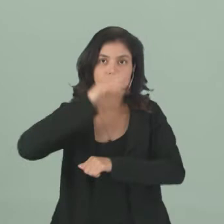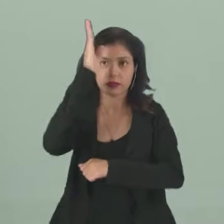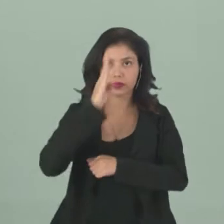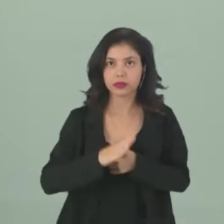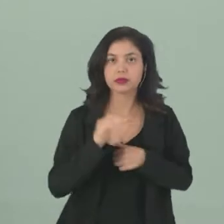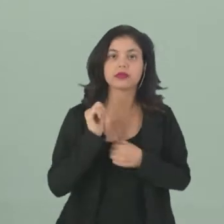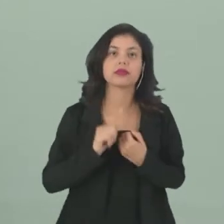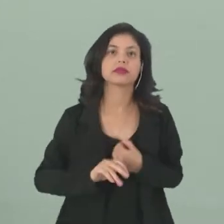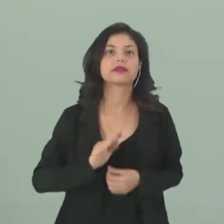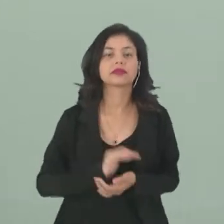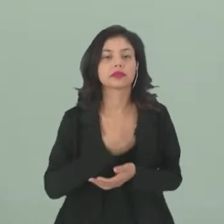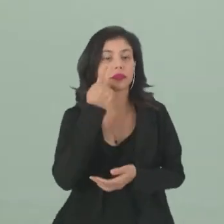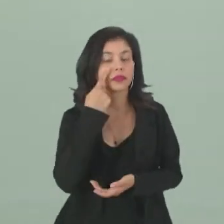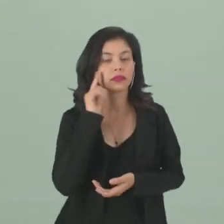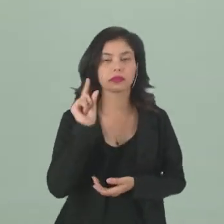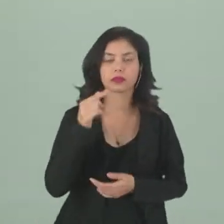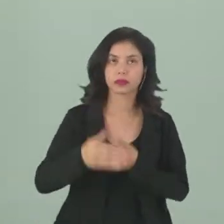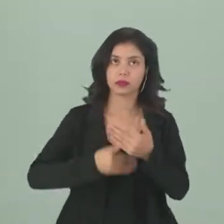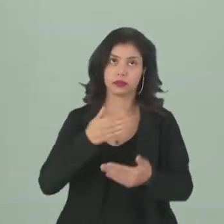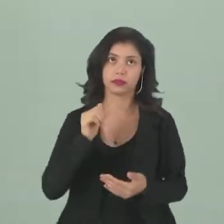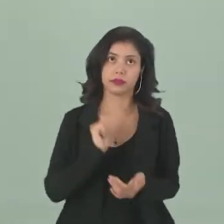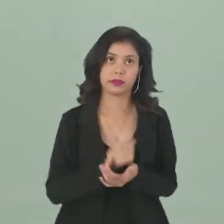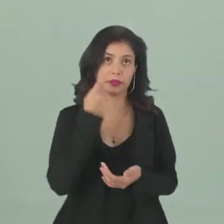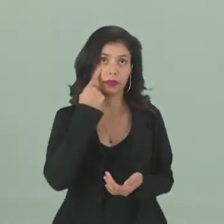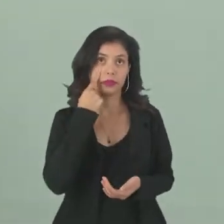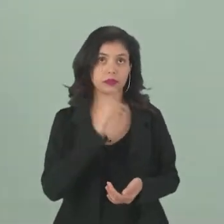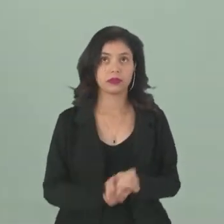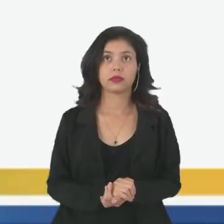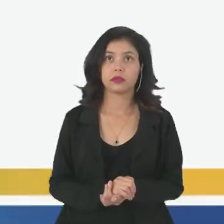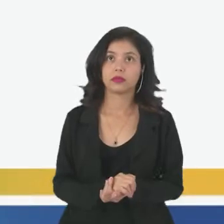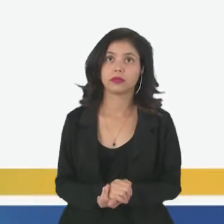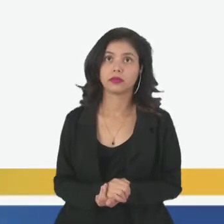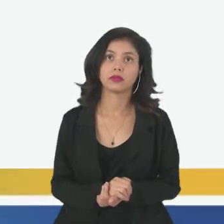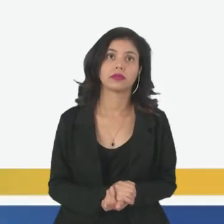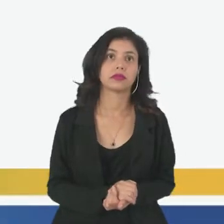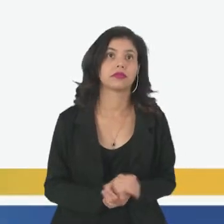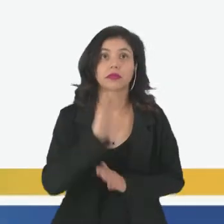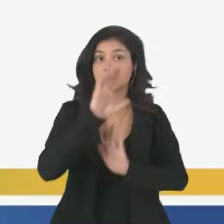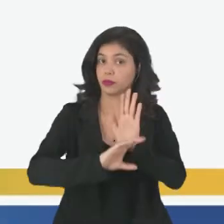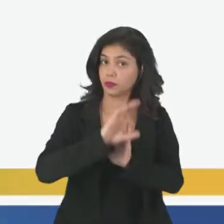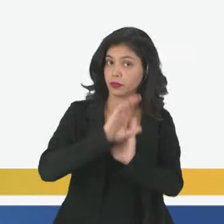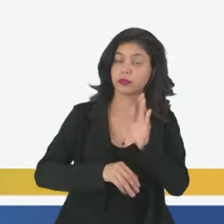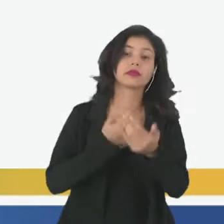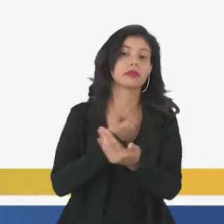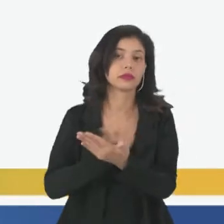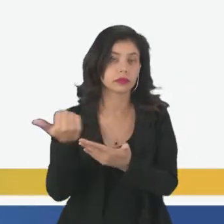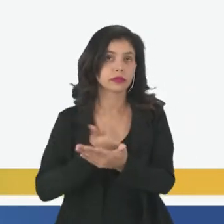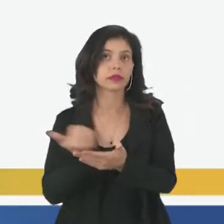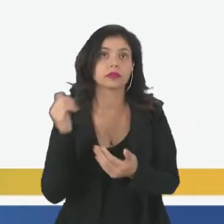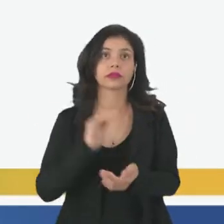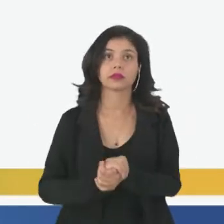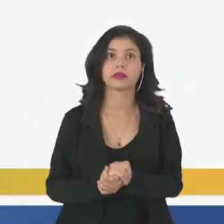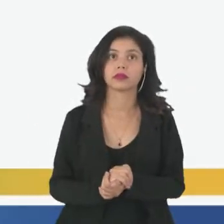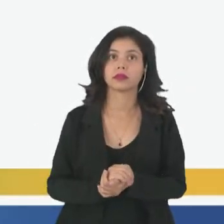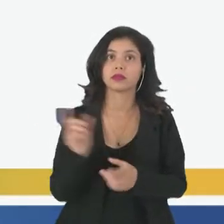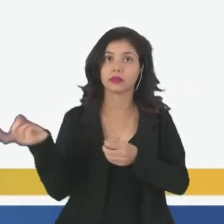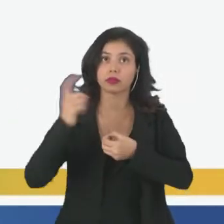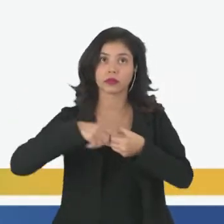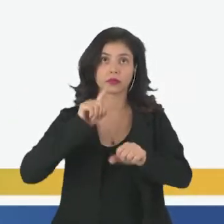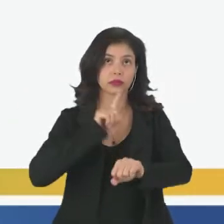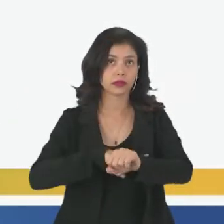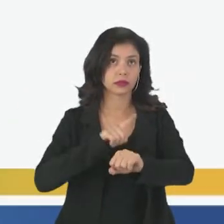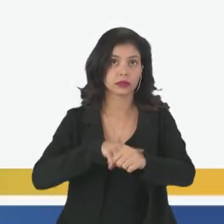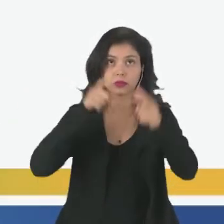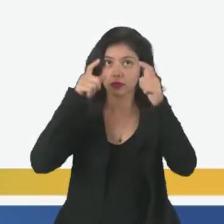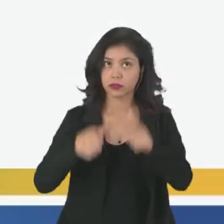certo? Então vamos lá ver um pouquinho desse processo. Observe. Aí a gente tem um conceito de retrocesso, que o retrocesso é a ação de voltar